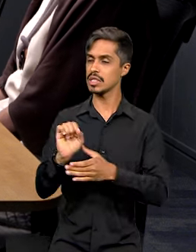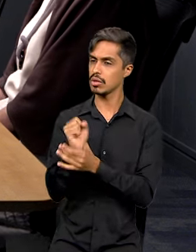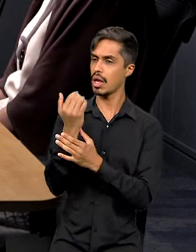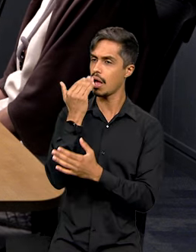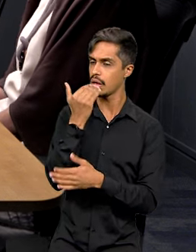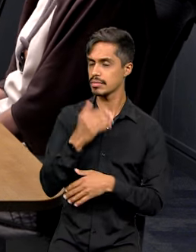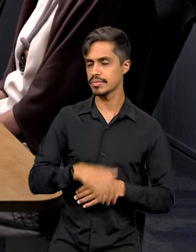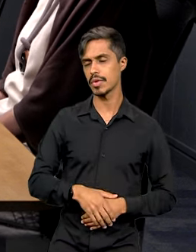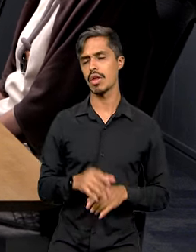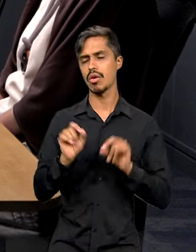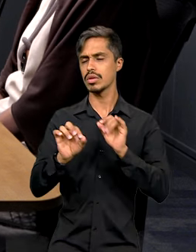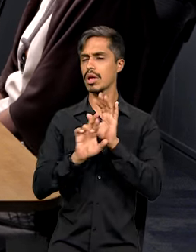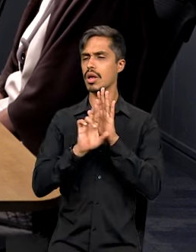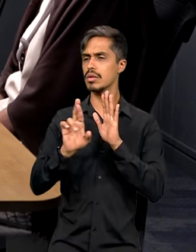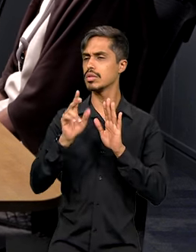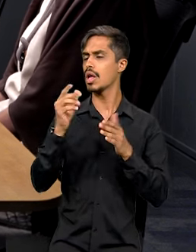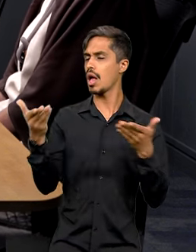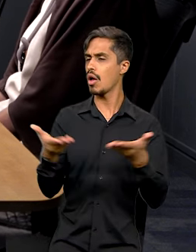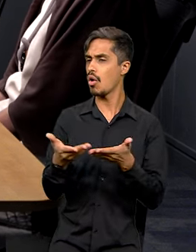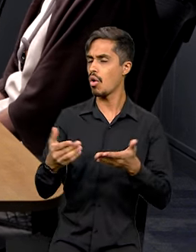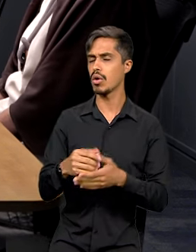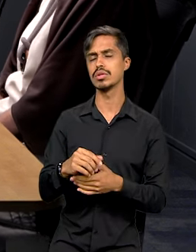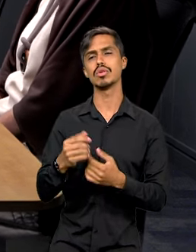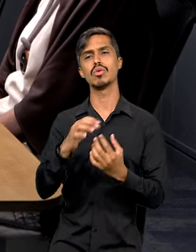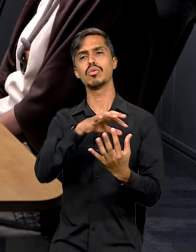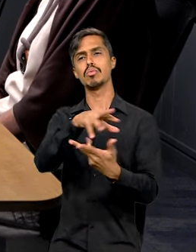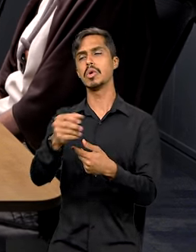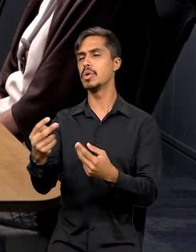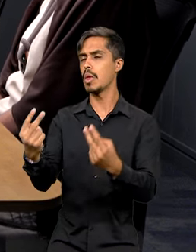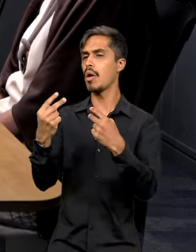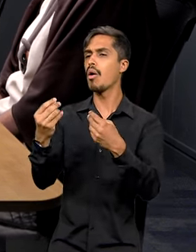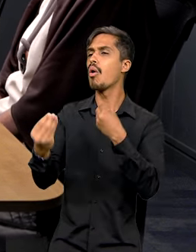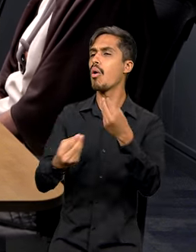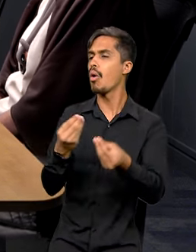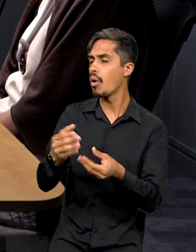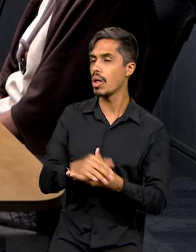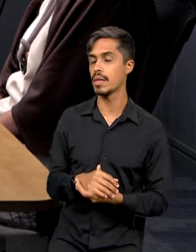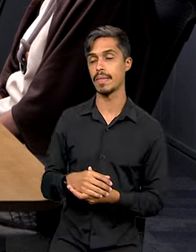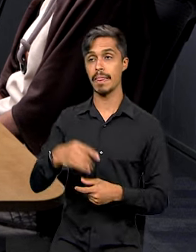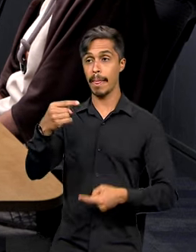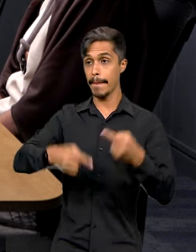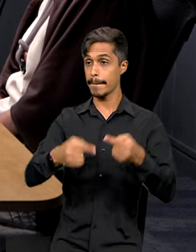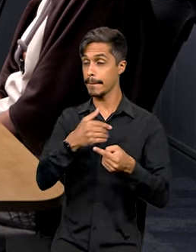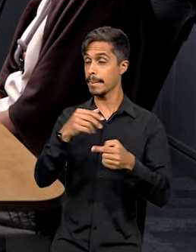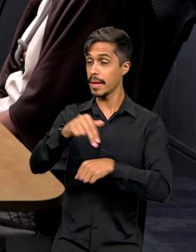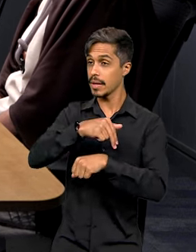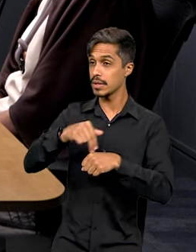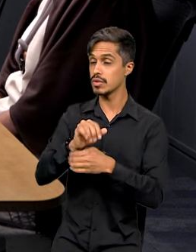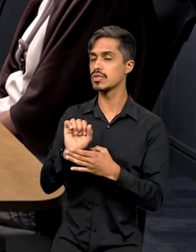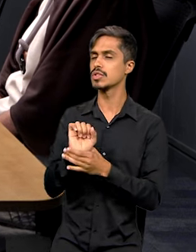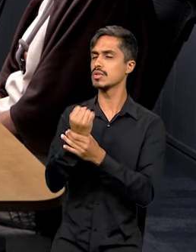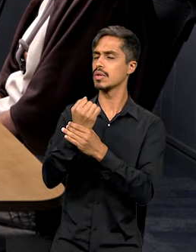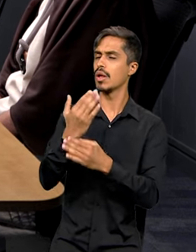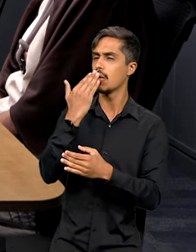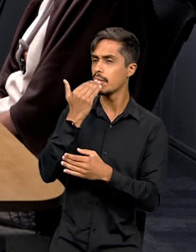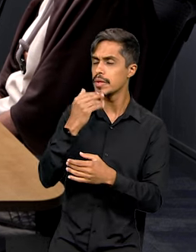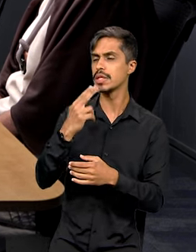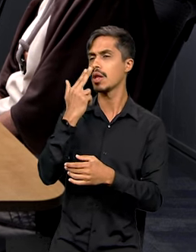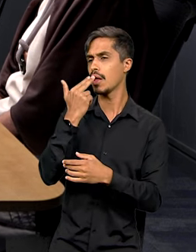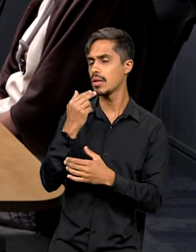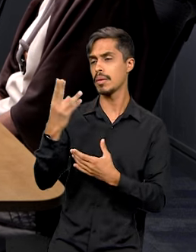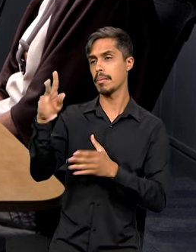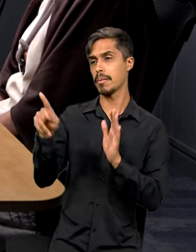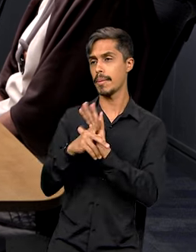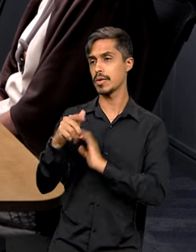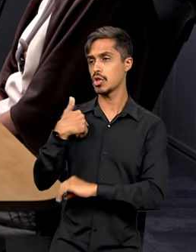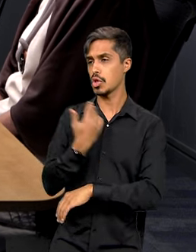alimentar o que os resultados do Brasil representam para o mundo e a política nacional de segurança alimentar e nutricional do nosso